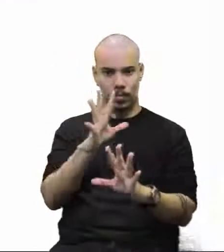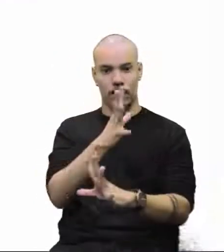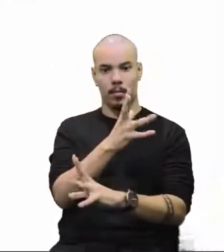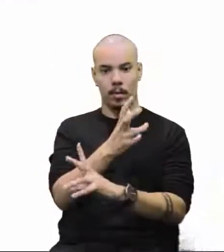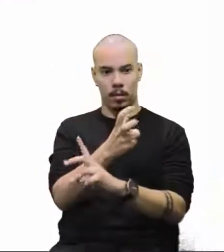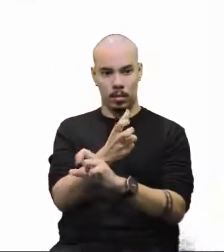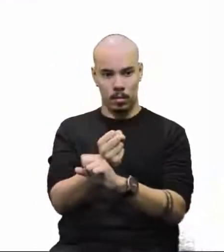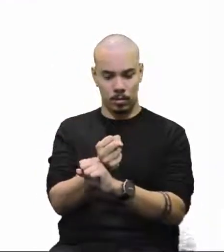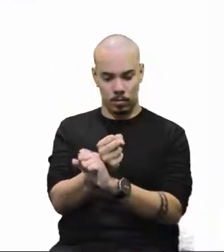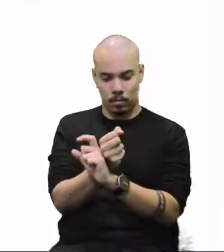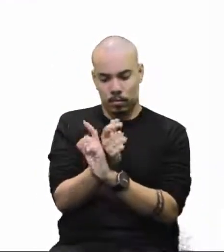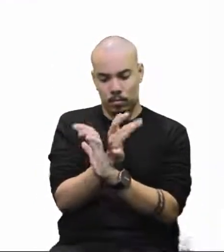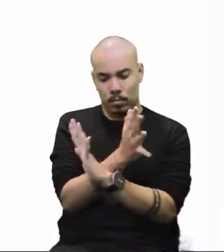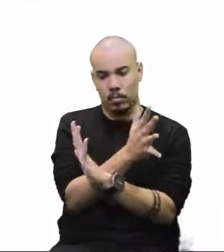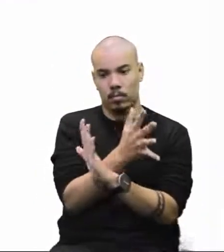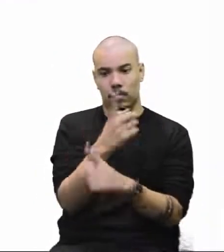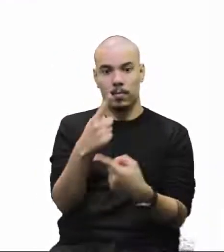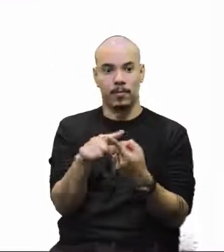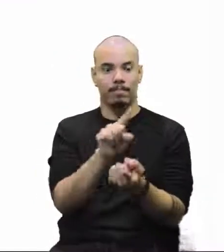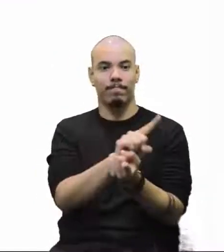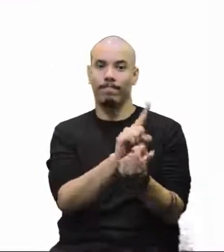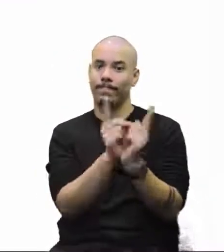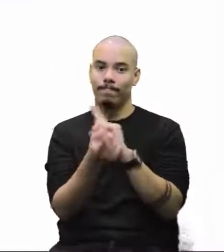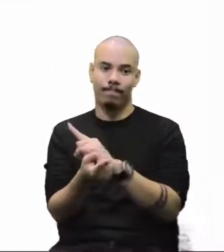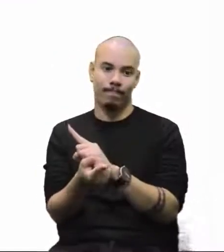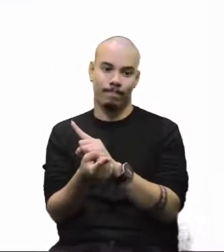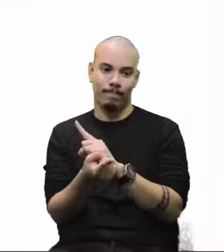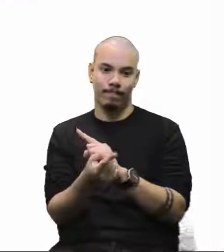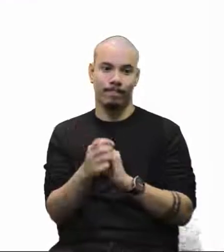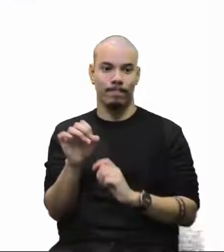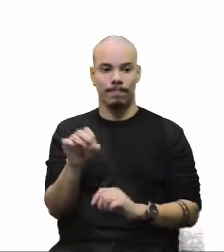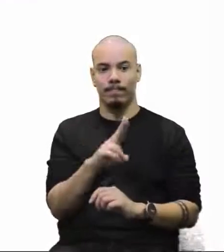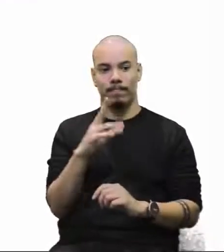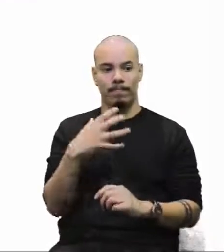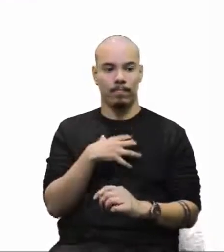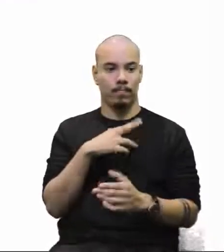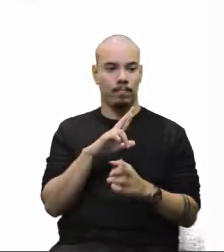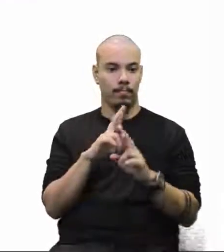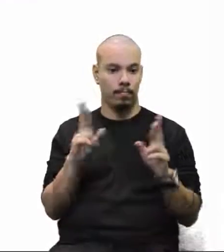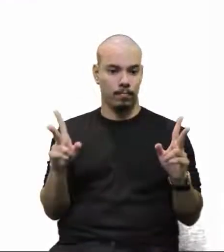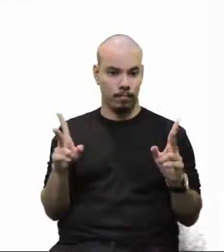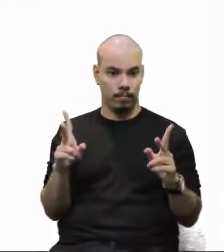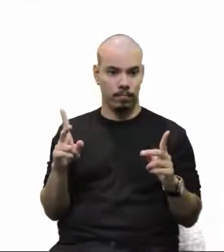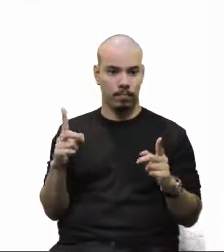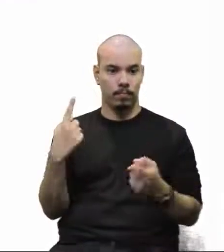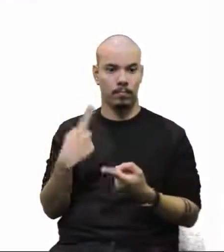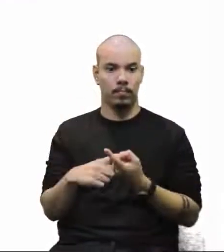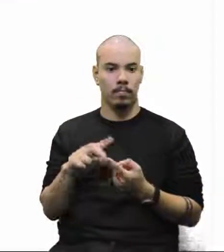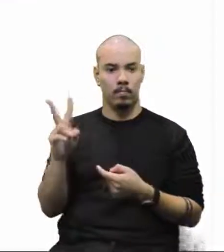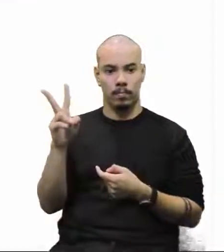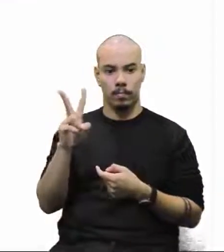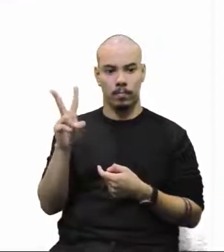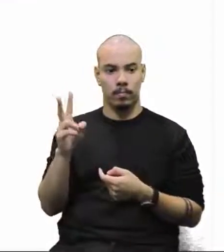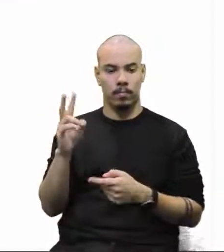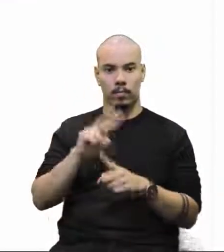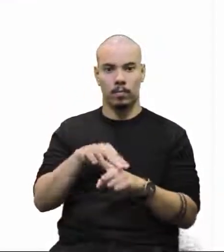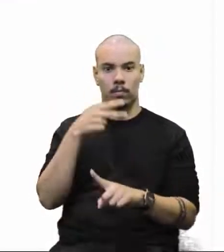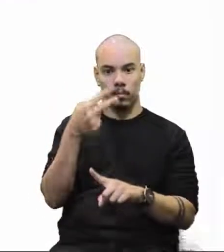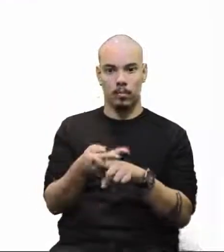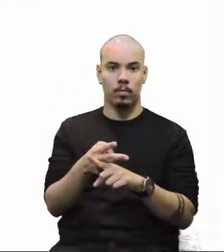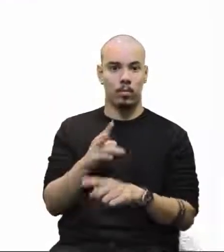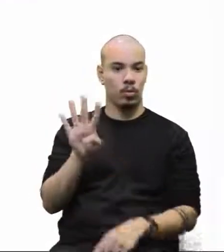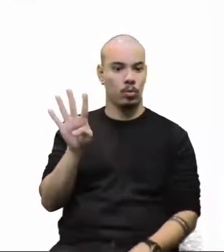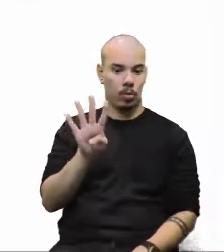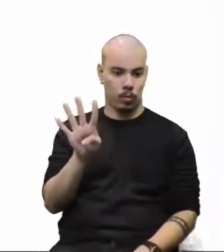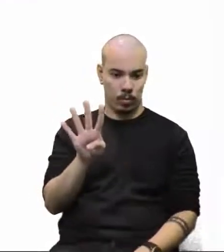repulsão, porque está invertido o sentido de uma... E a corrente que é de 2 amperes, o primeiro foi para 4, que duplicou,